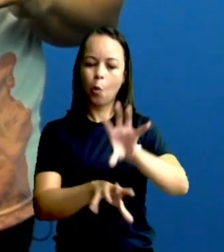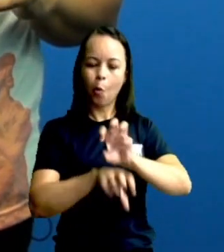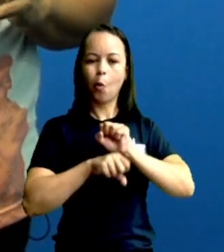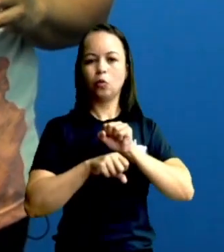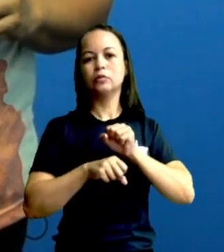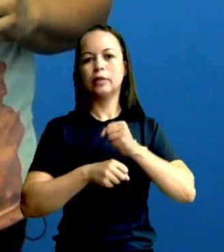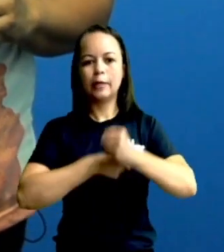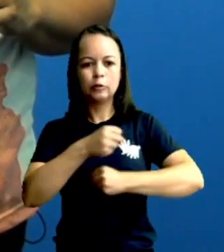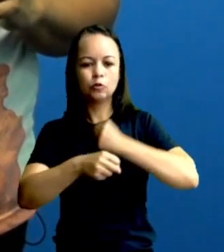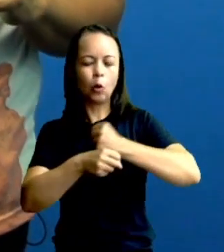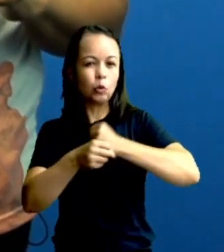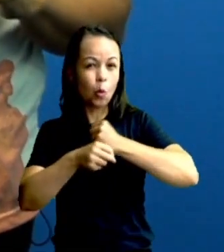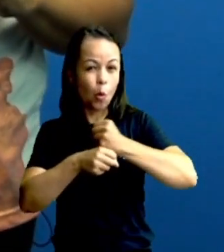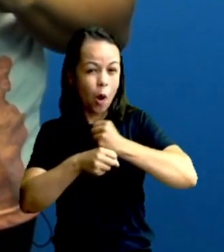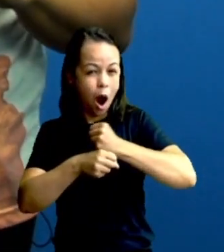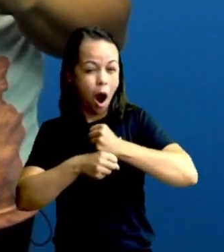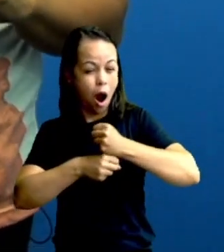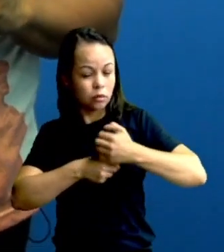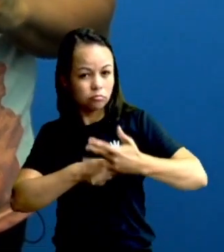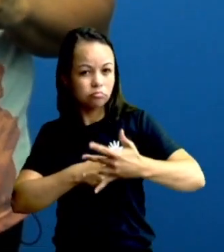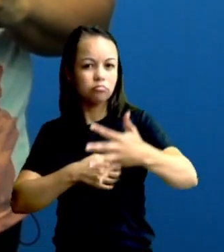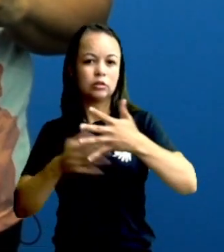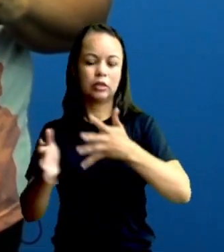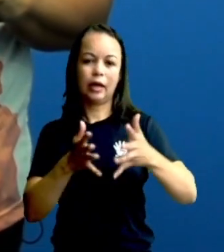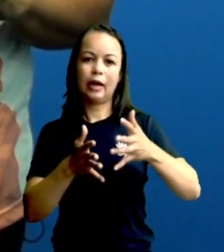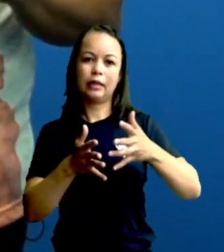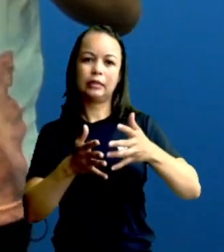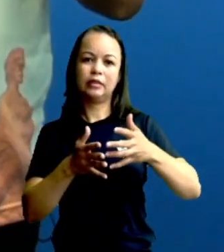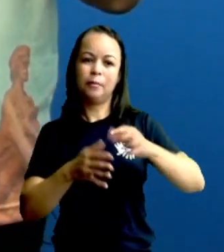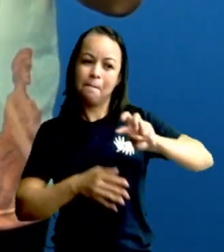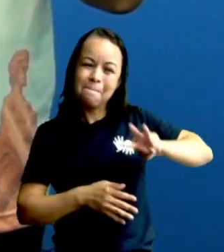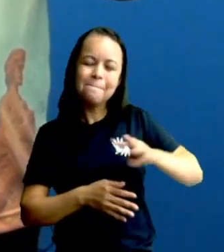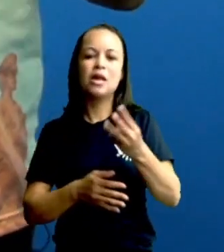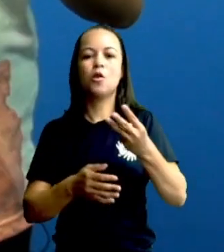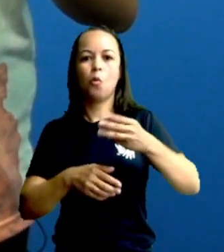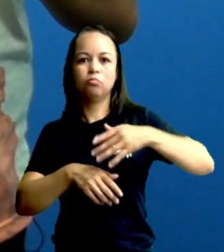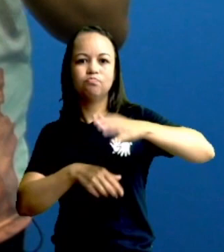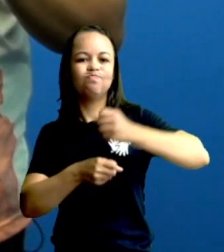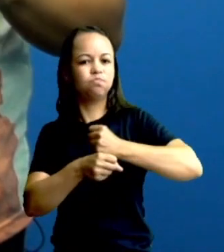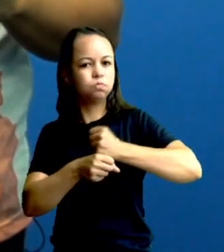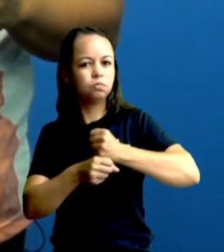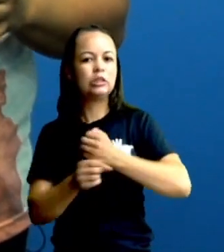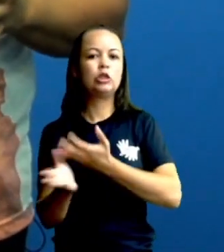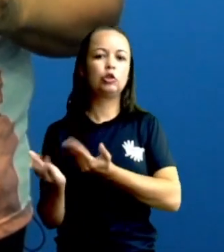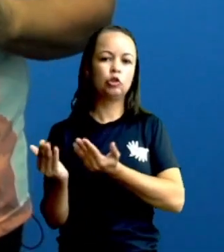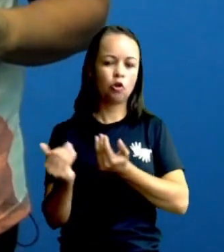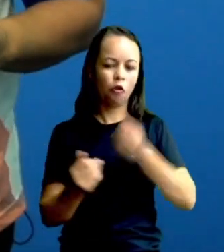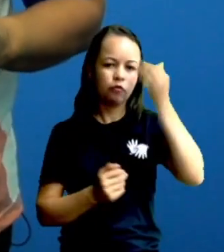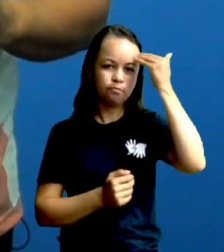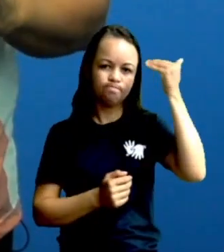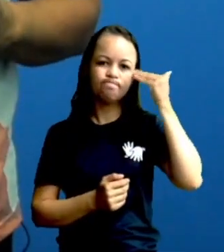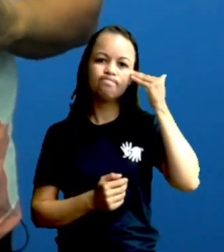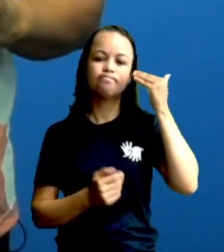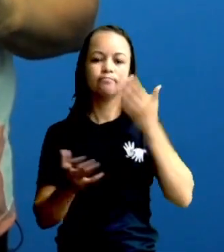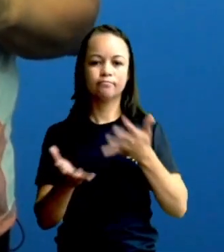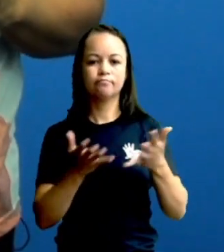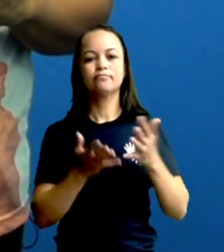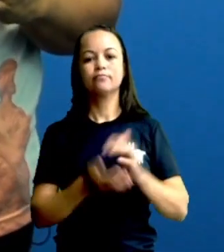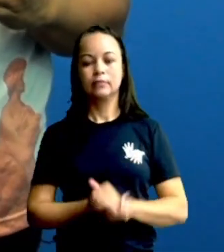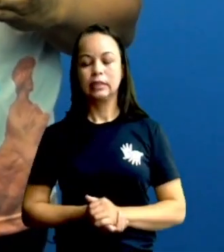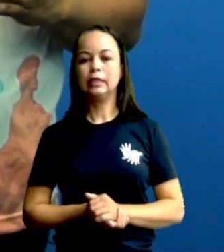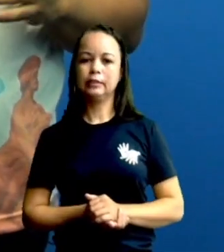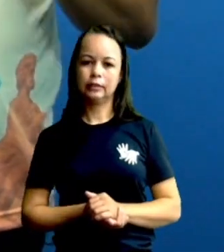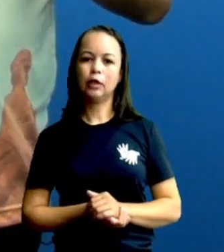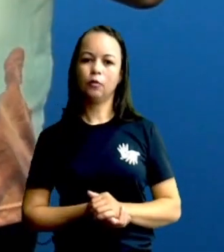AIDS é gigantesco, é na casa de muitos milhões. Então, cabe a gente ressaltar isso porque é, sim, gente,